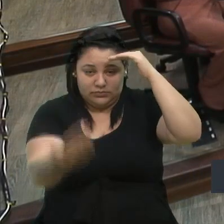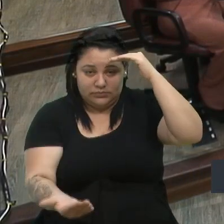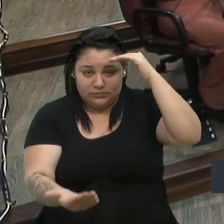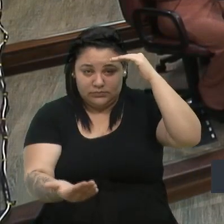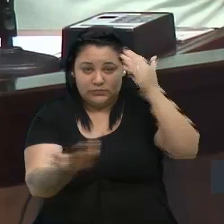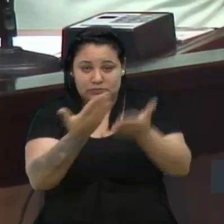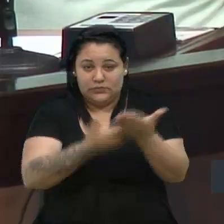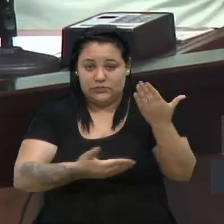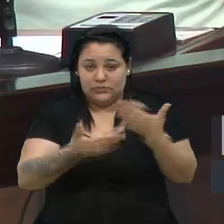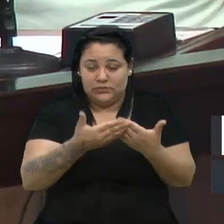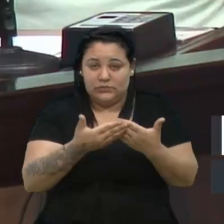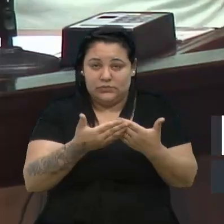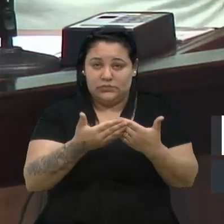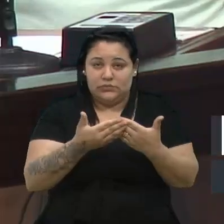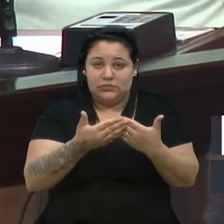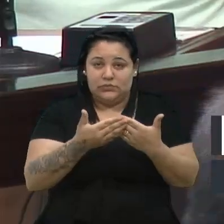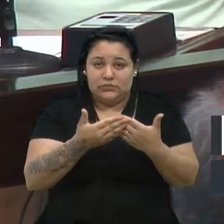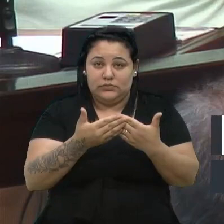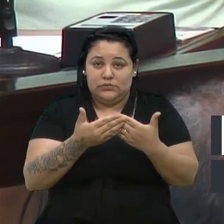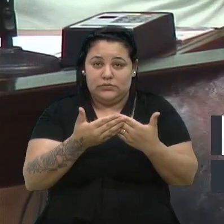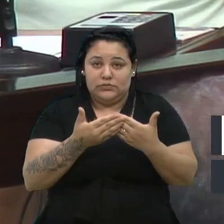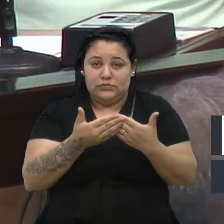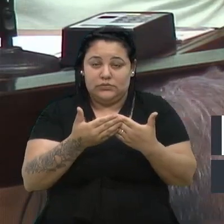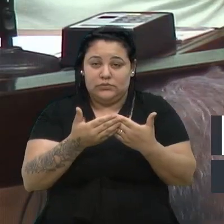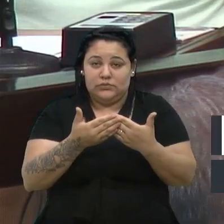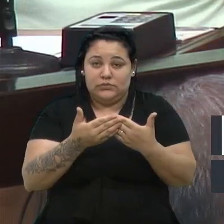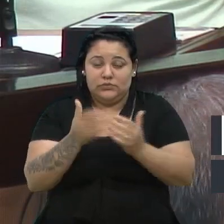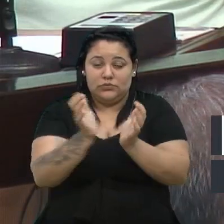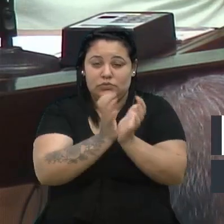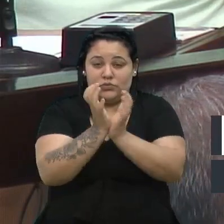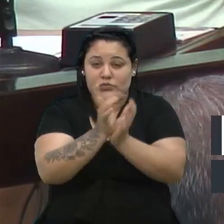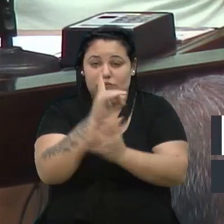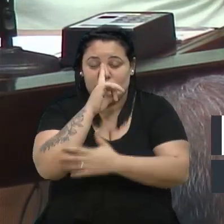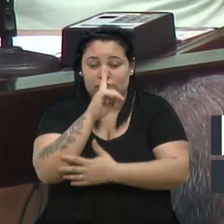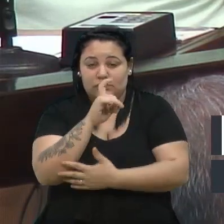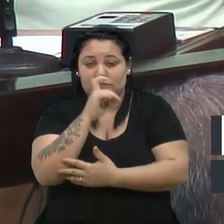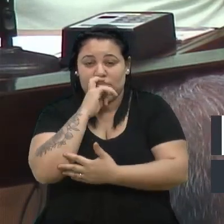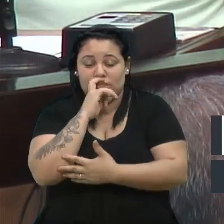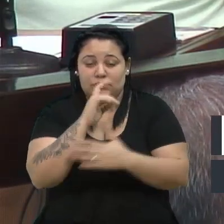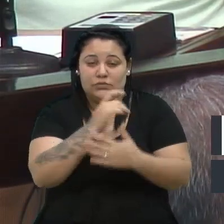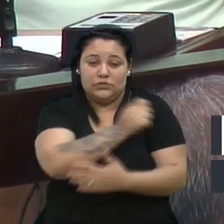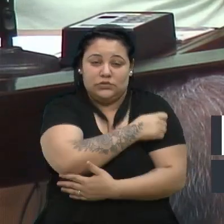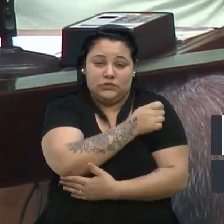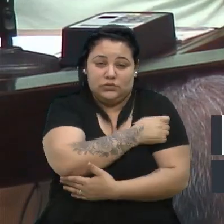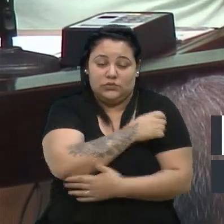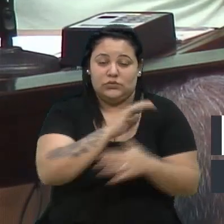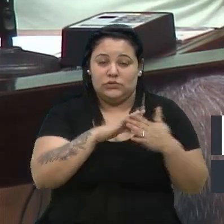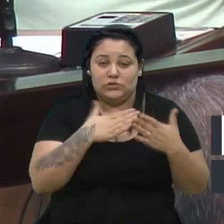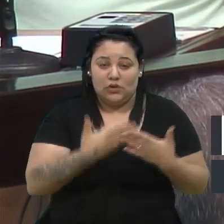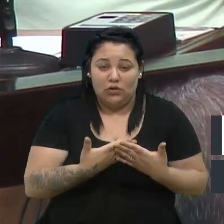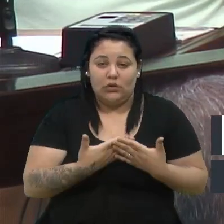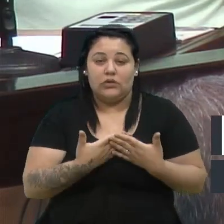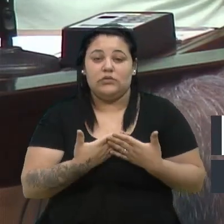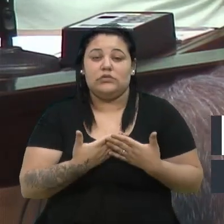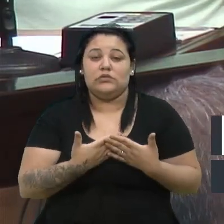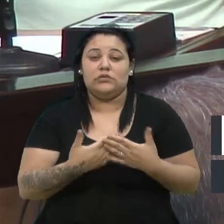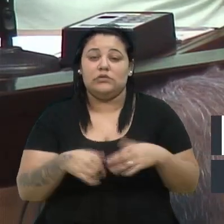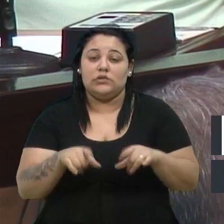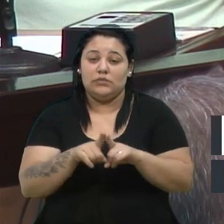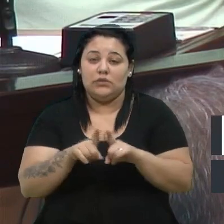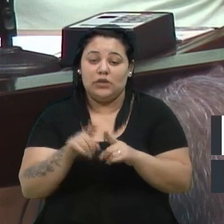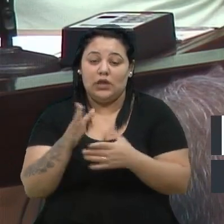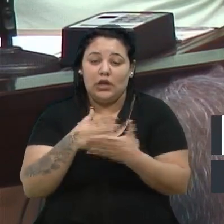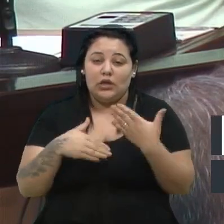todo o corpo diretivo, aos pais, aos alunos e também a todos os